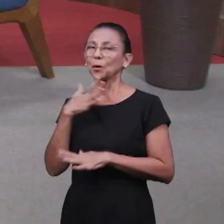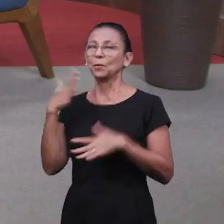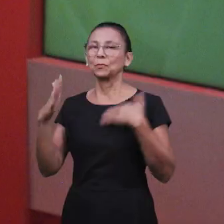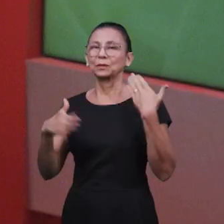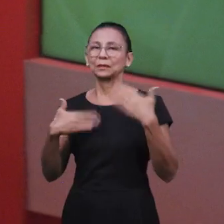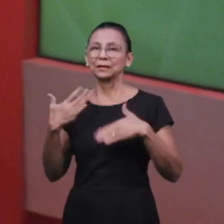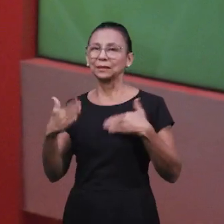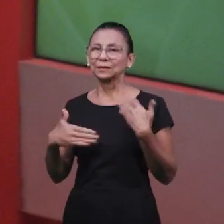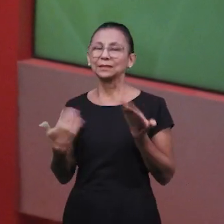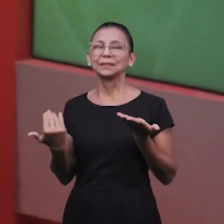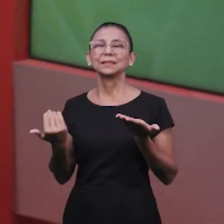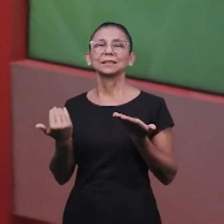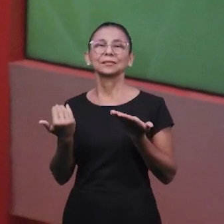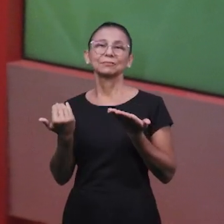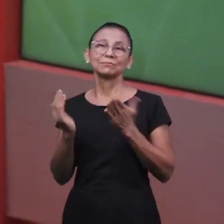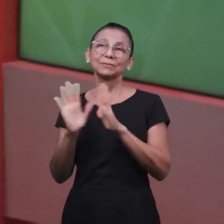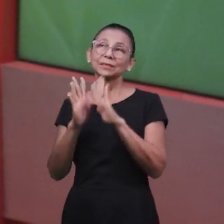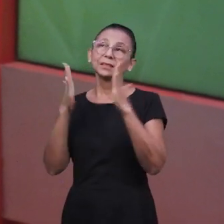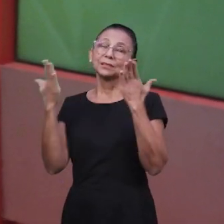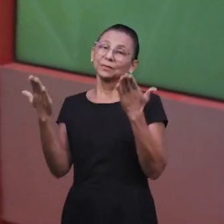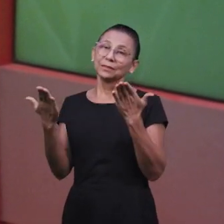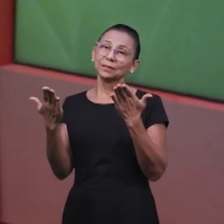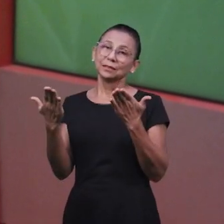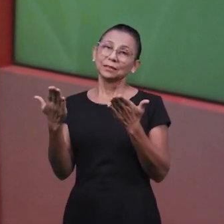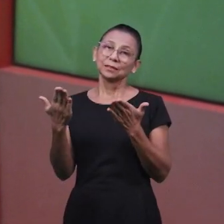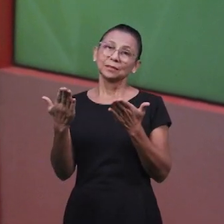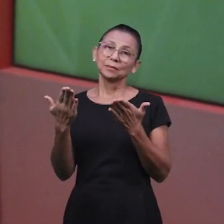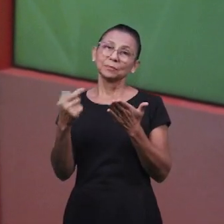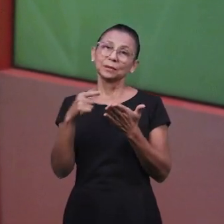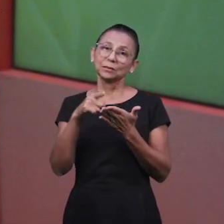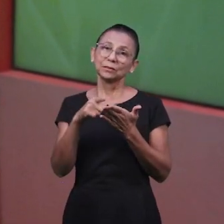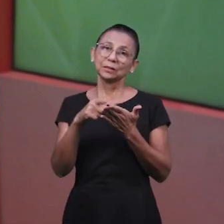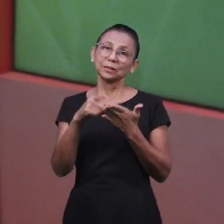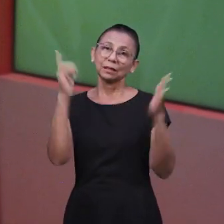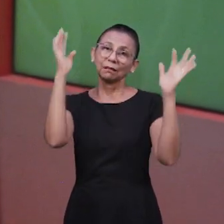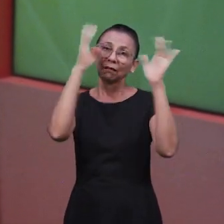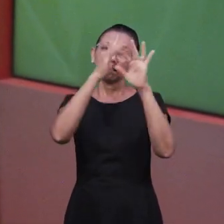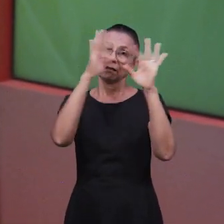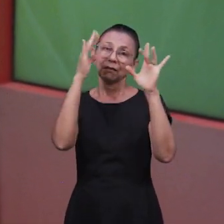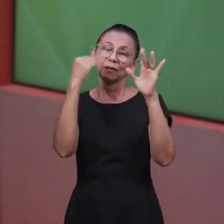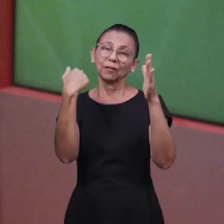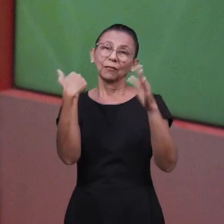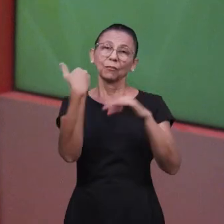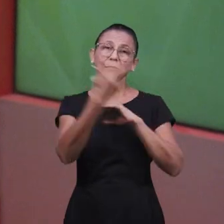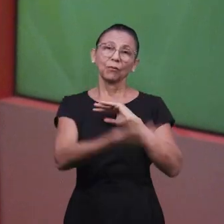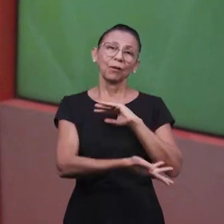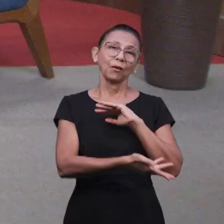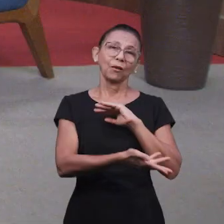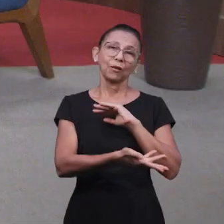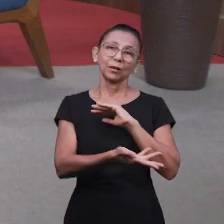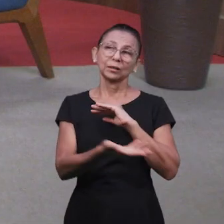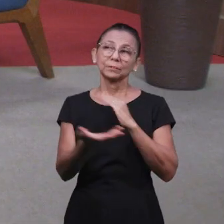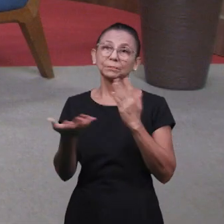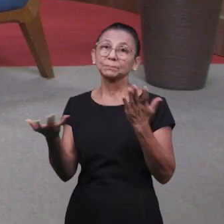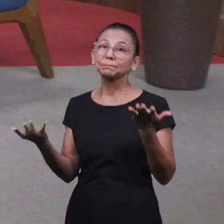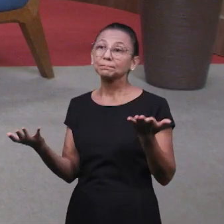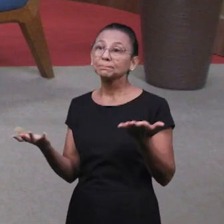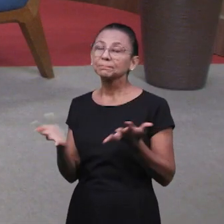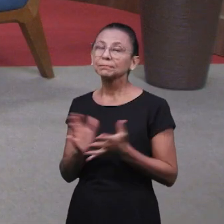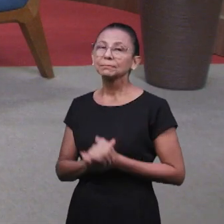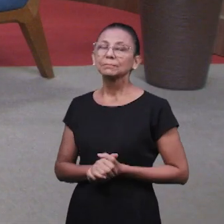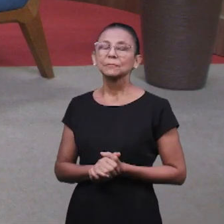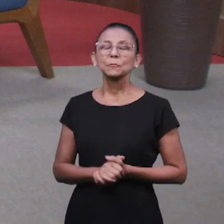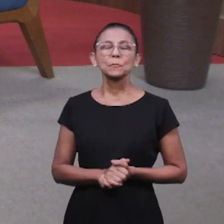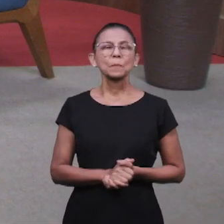festa, do banquete da festa, e quem não se preparou ficou de fora. E a Bíblia diz assim: não